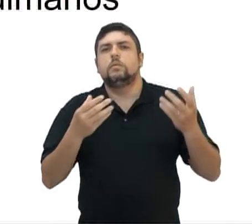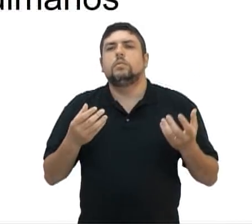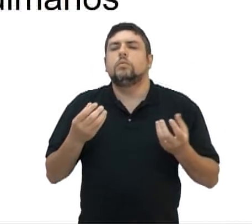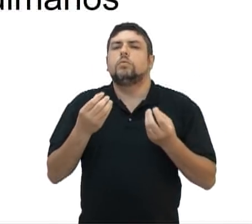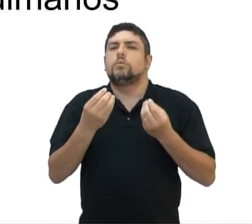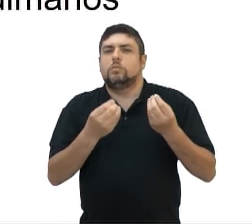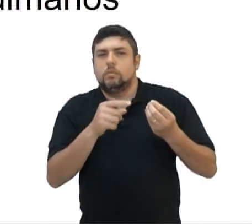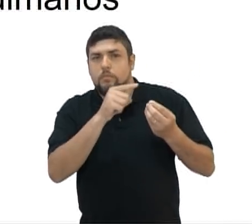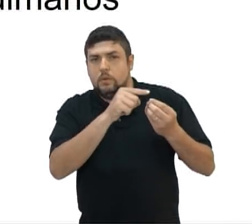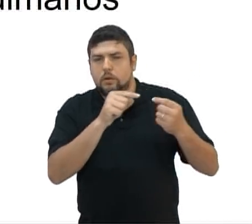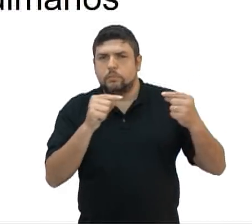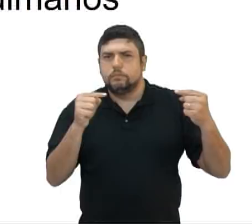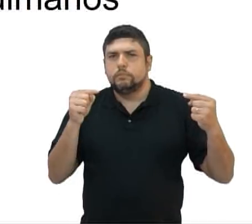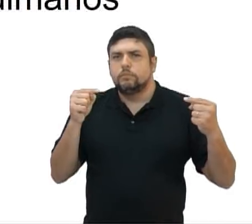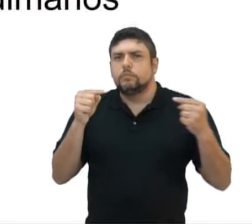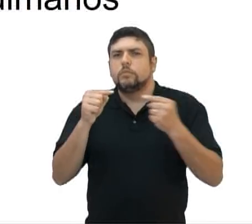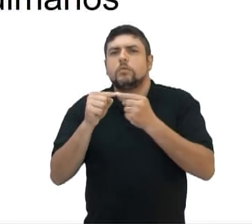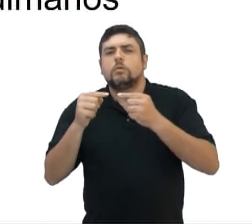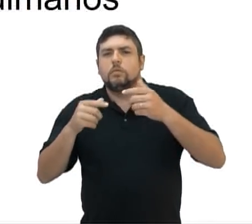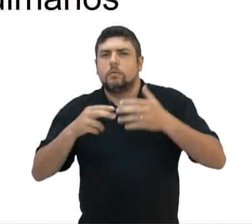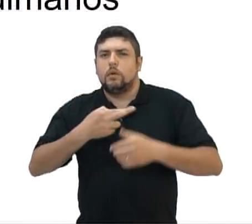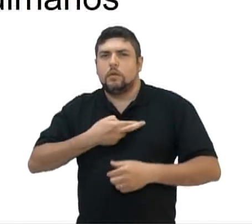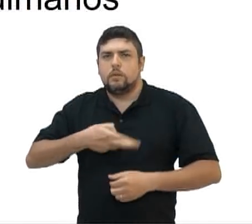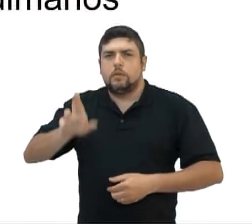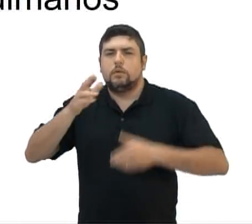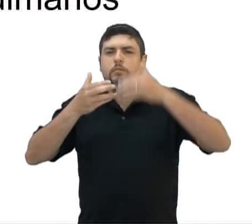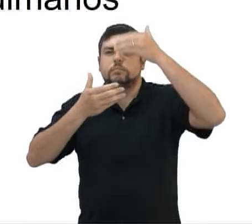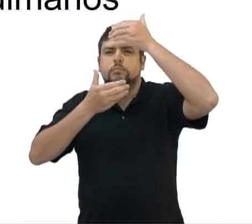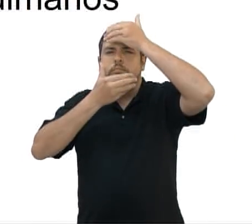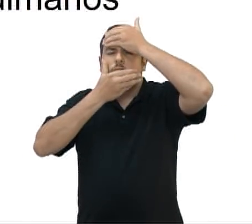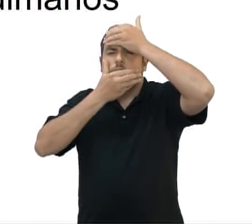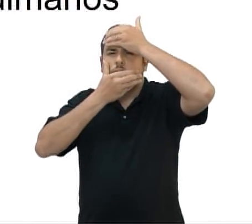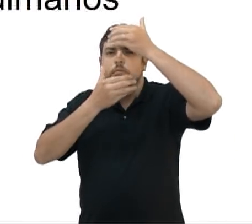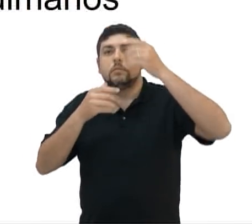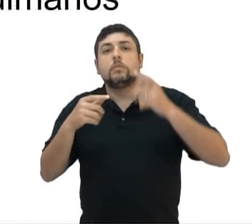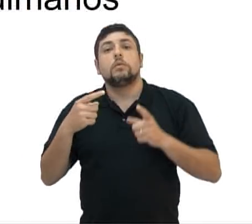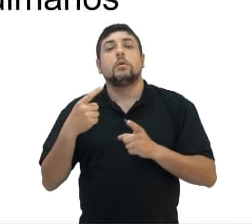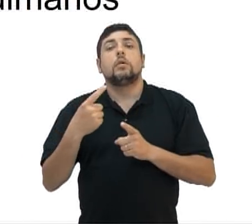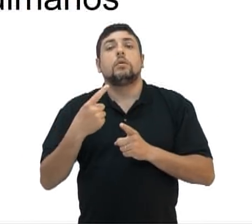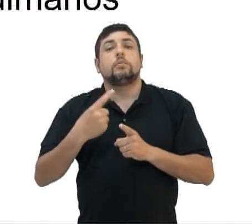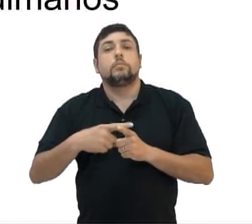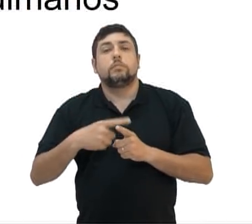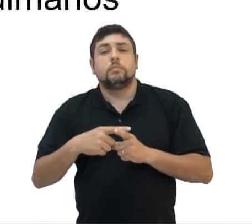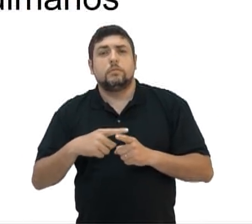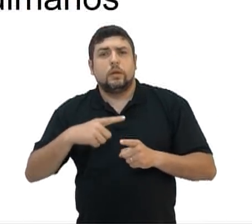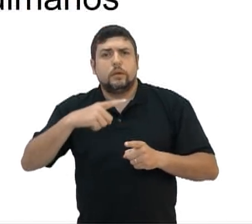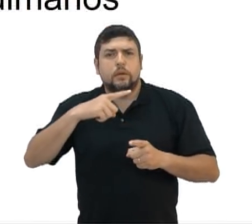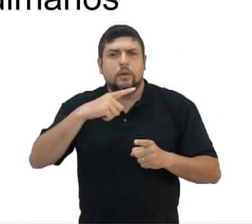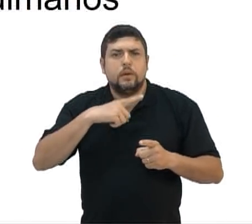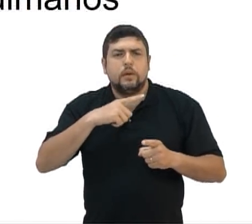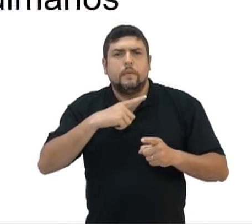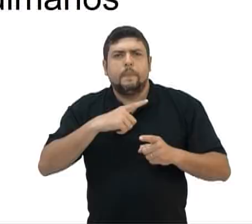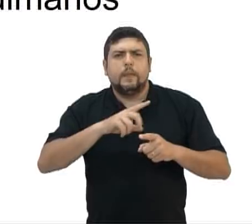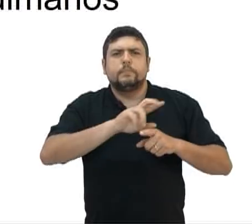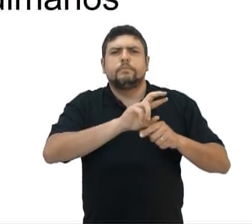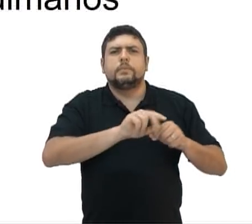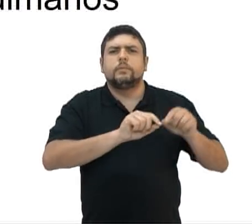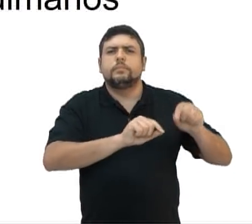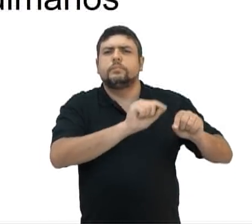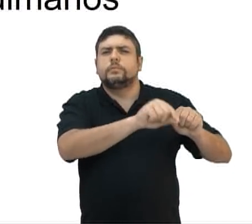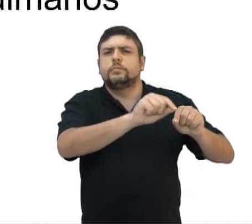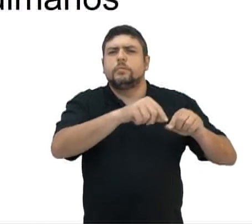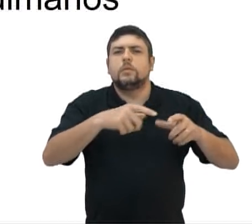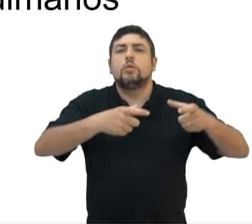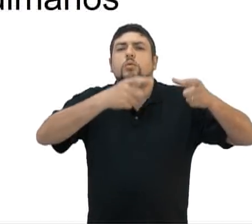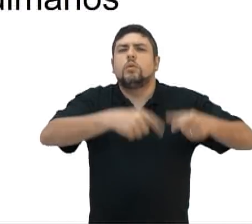é atrelado, associado ao Islã, porque é utilizado em diversos estados muçulmanos, desde a antiguidade